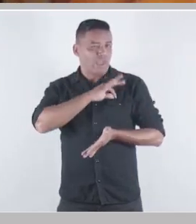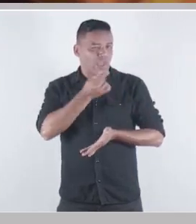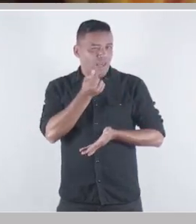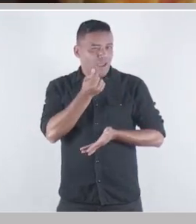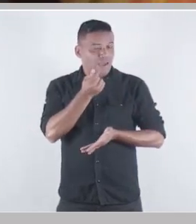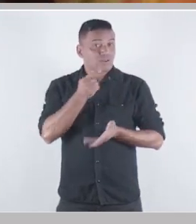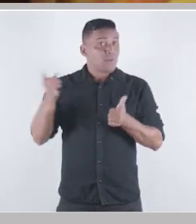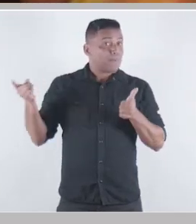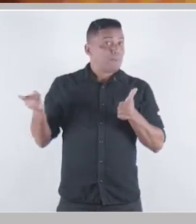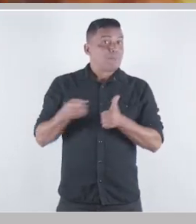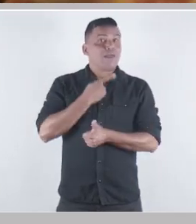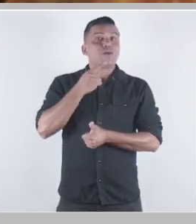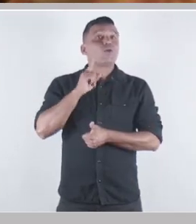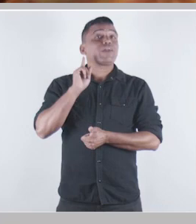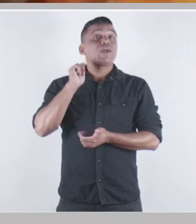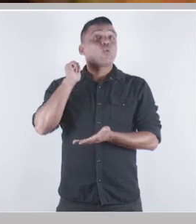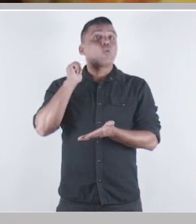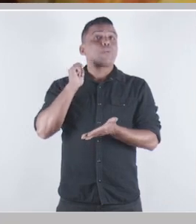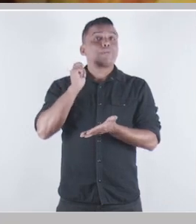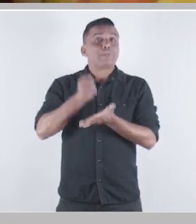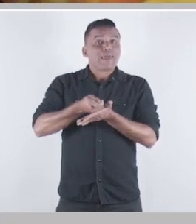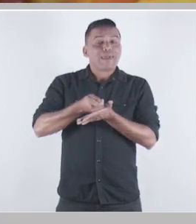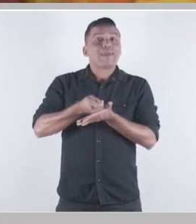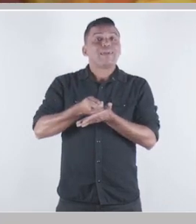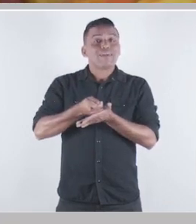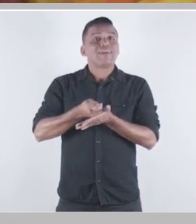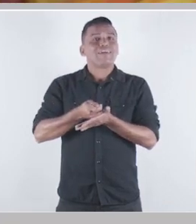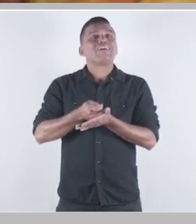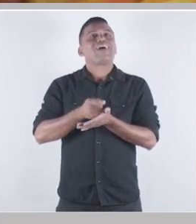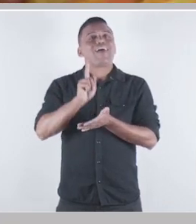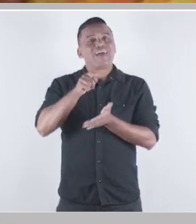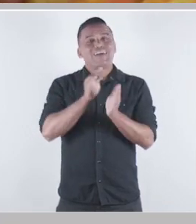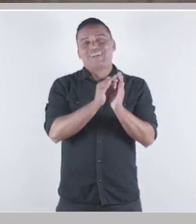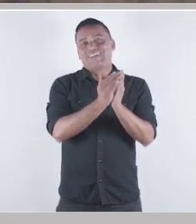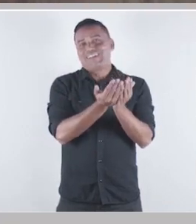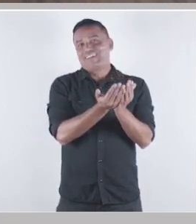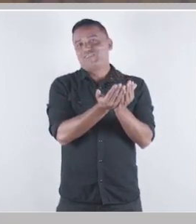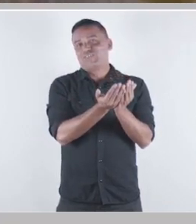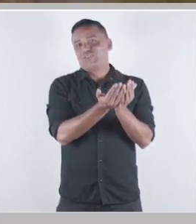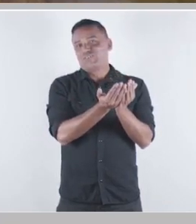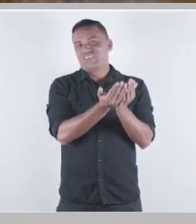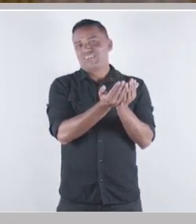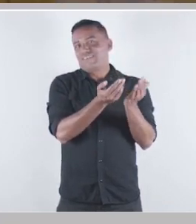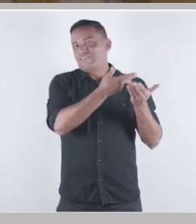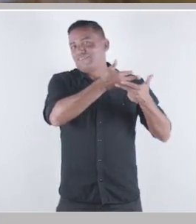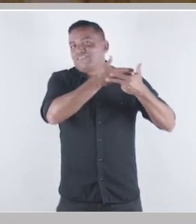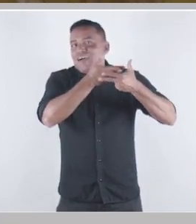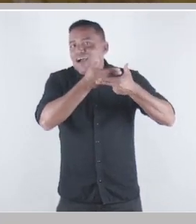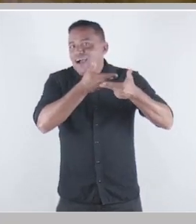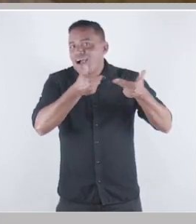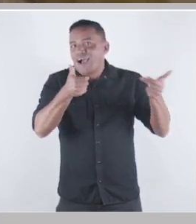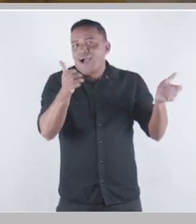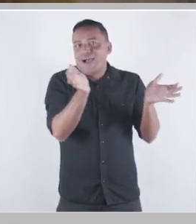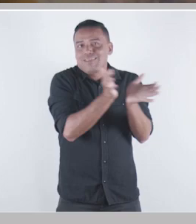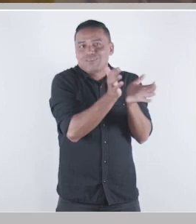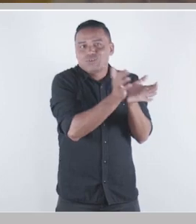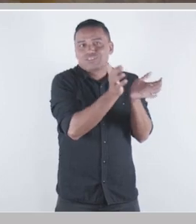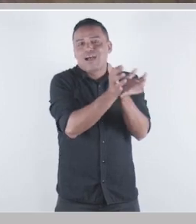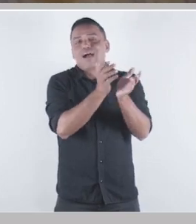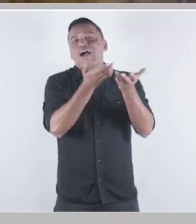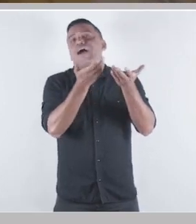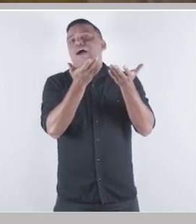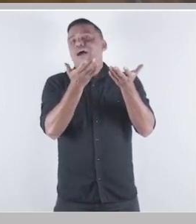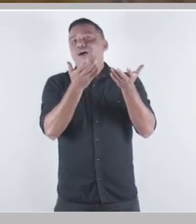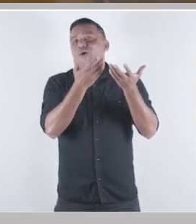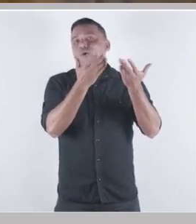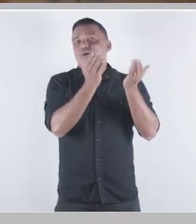primeiras coisas que eu comprei assim na minha vida foram livros. Coleções de livros assim que eu sempre imaginava ter, mas